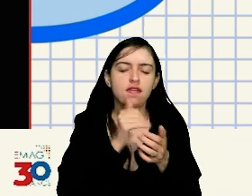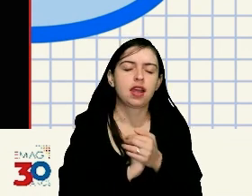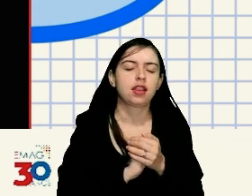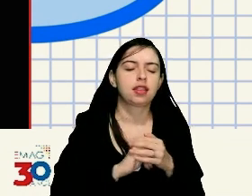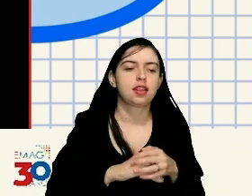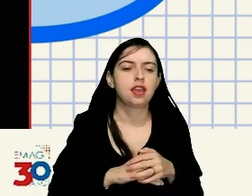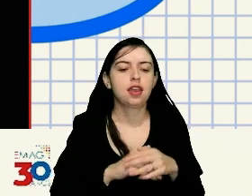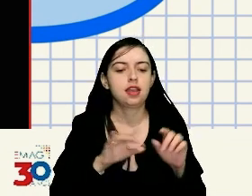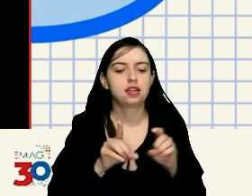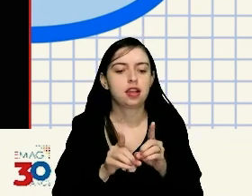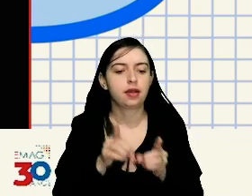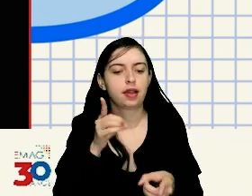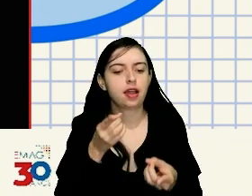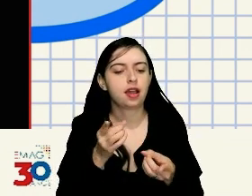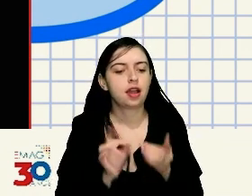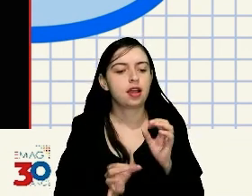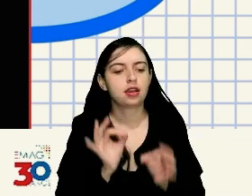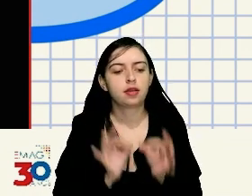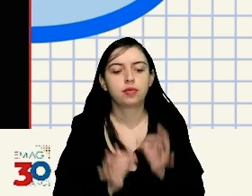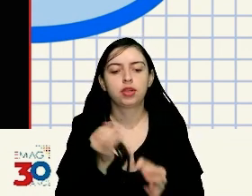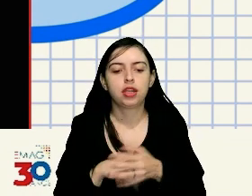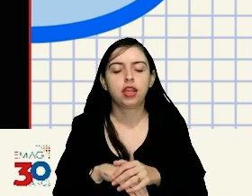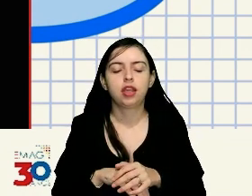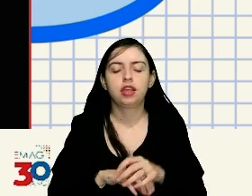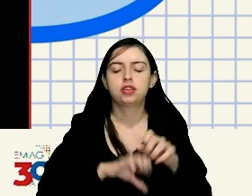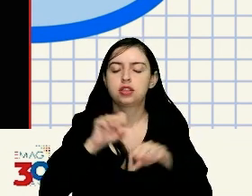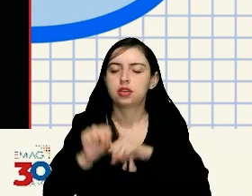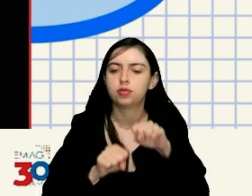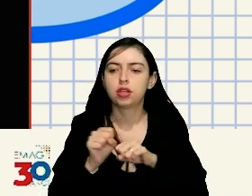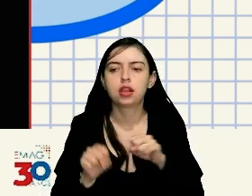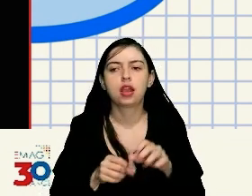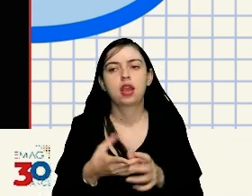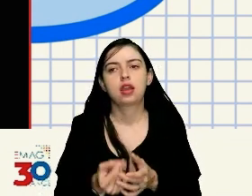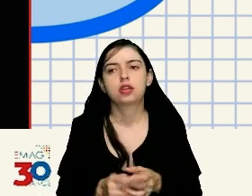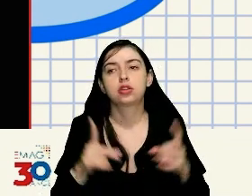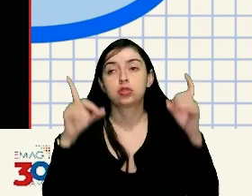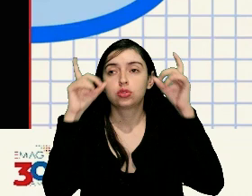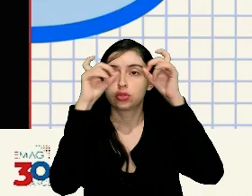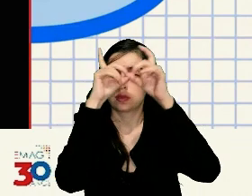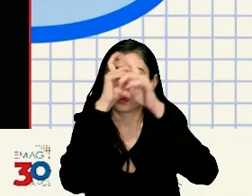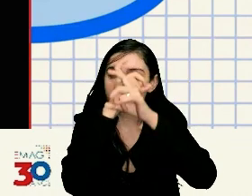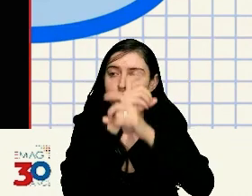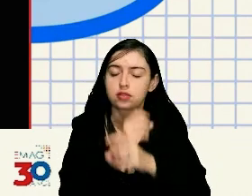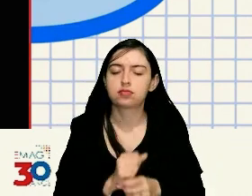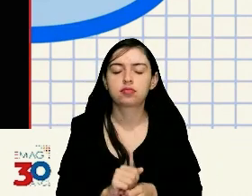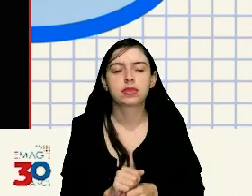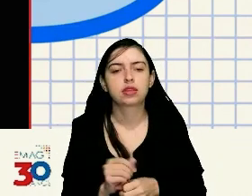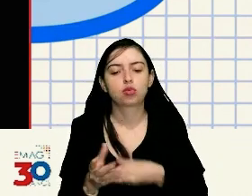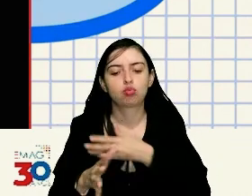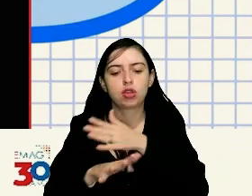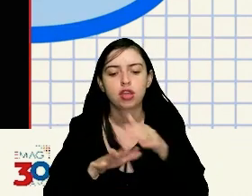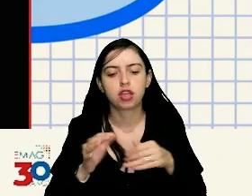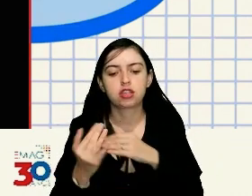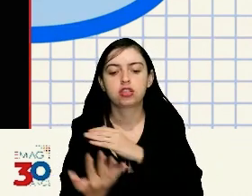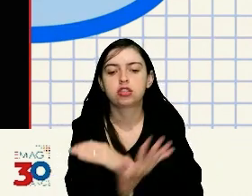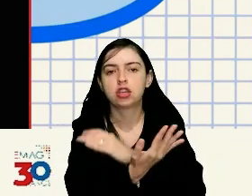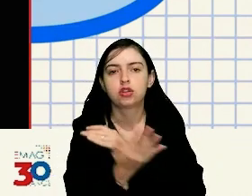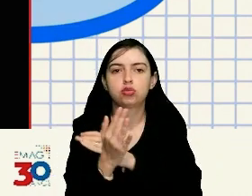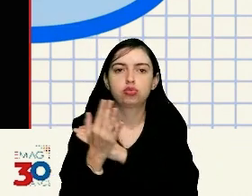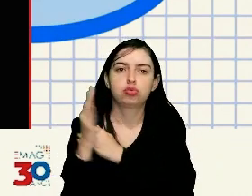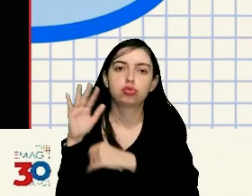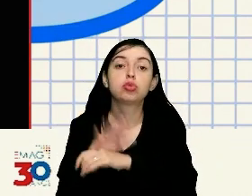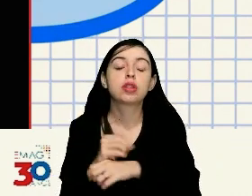a gente tem extremamente dificuldade de montar redes de apoio. Isso a gente tem muito que aprender com as mulheres. Assim, as mulheres,